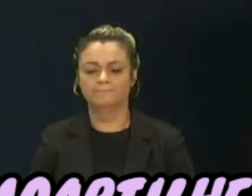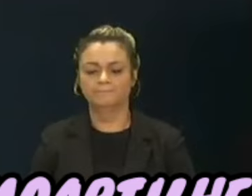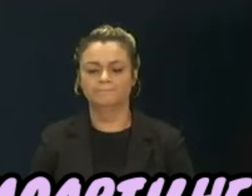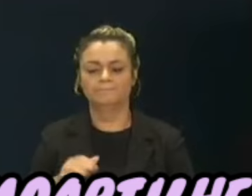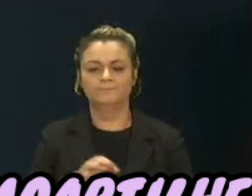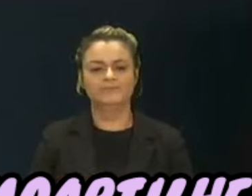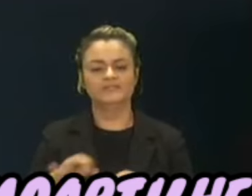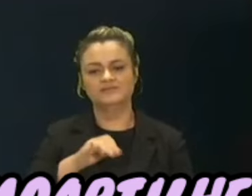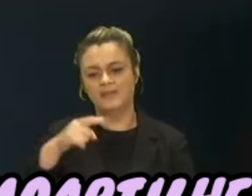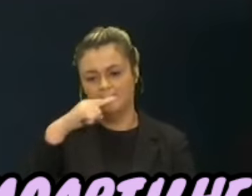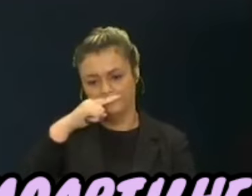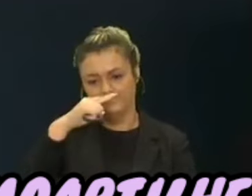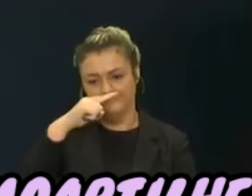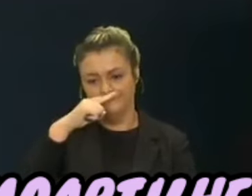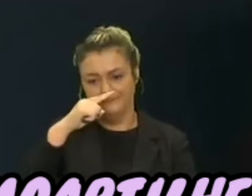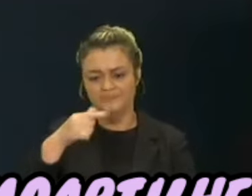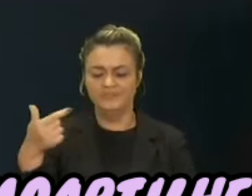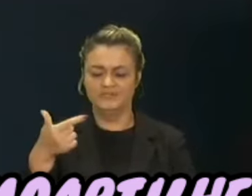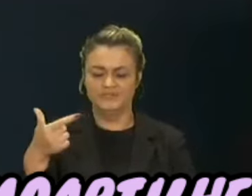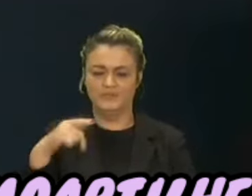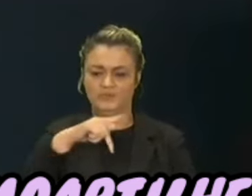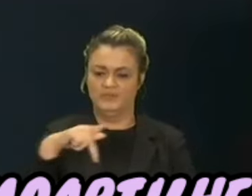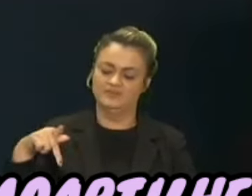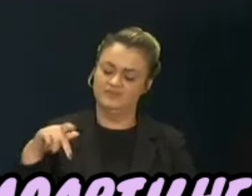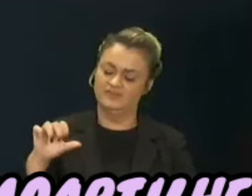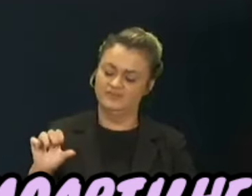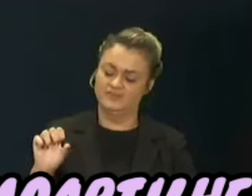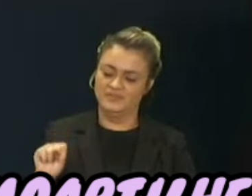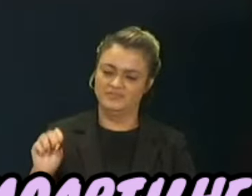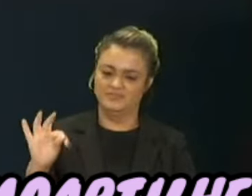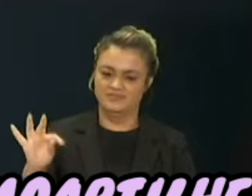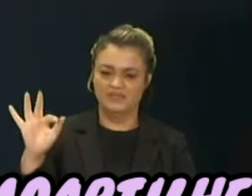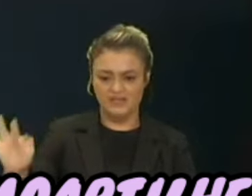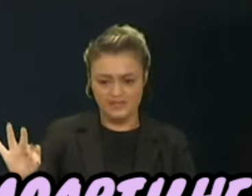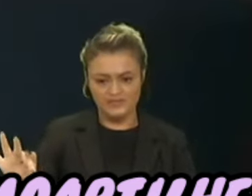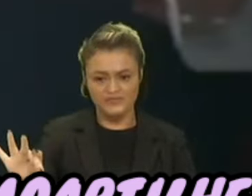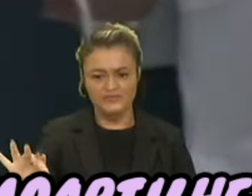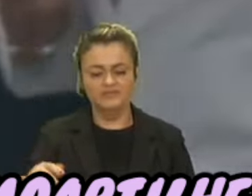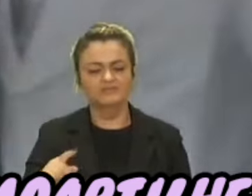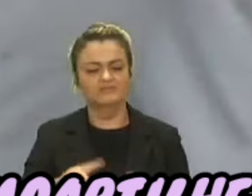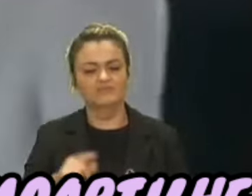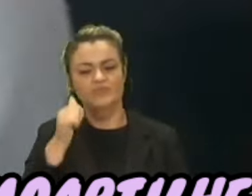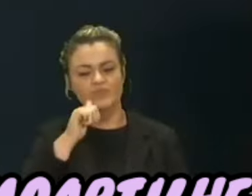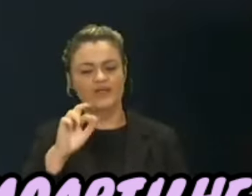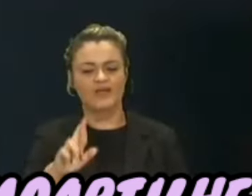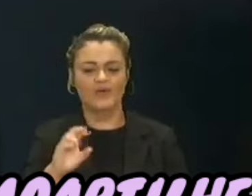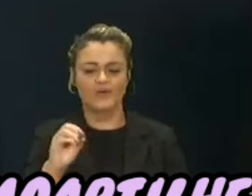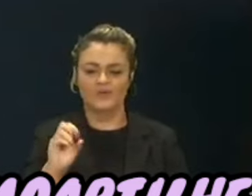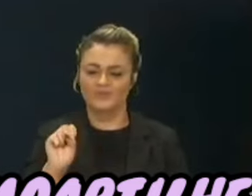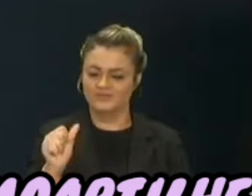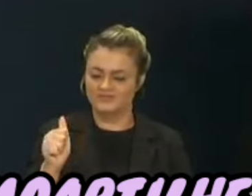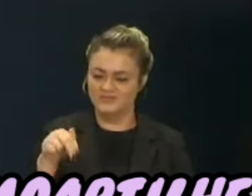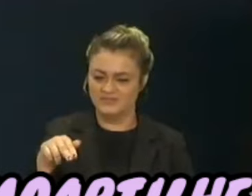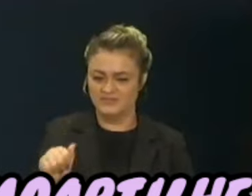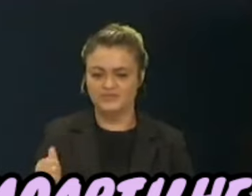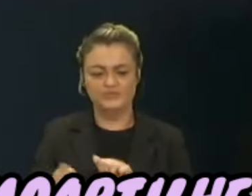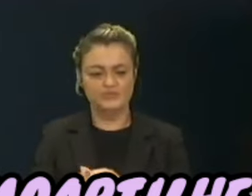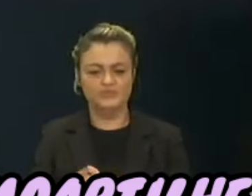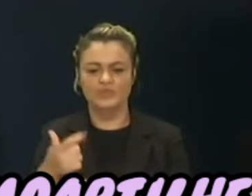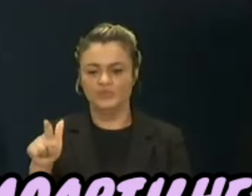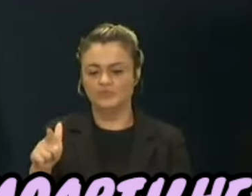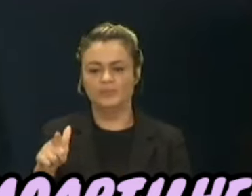Fachin, vice-presidente do Supremo Tribunal Federal, cumprimentando a Rosana também, que o acompanha, cumprimentar o